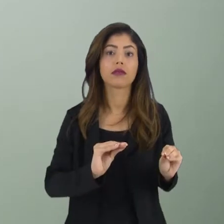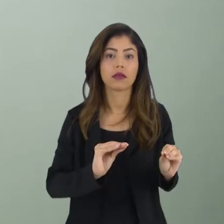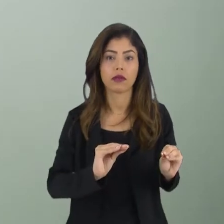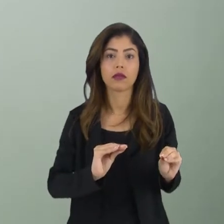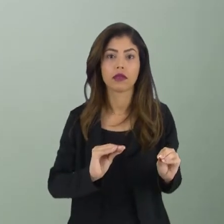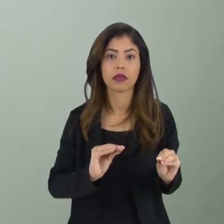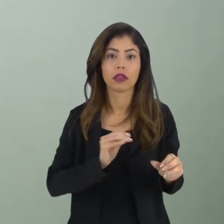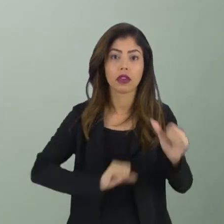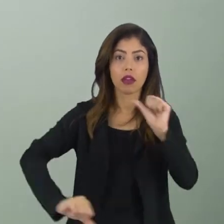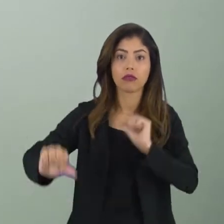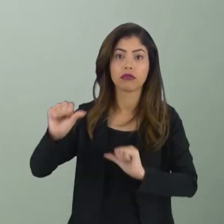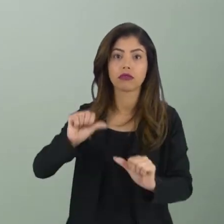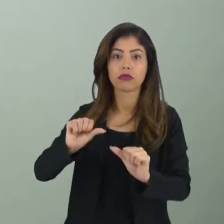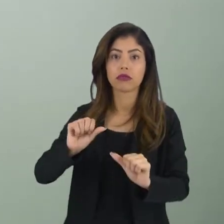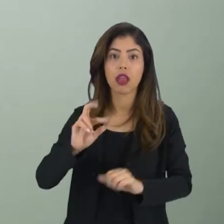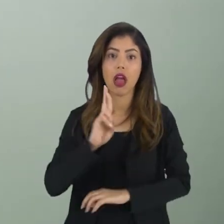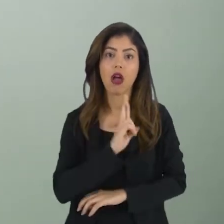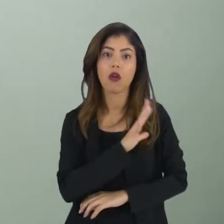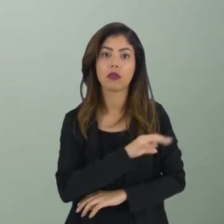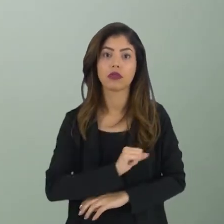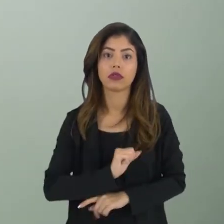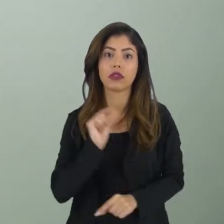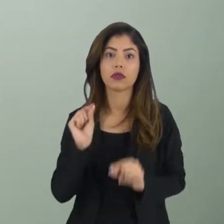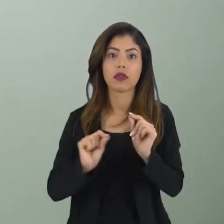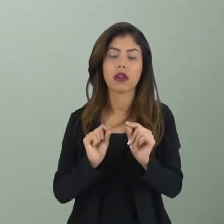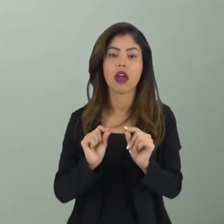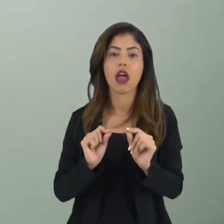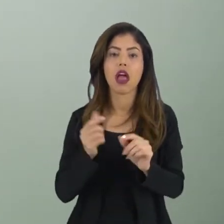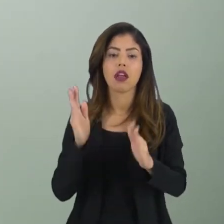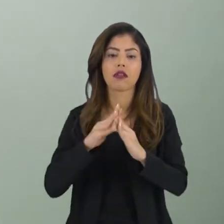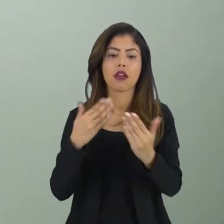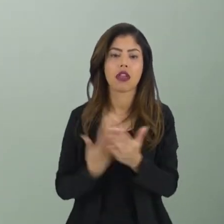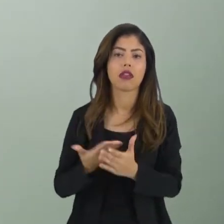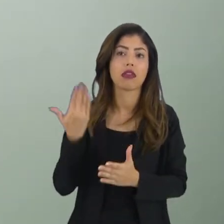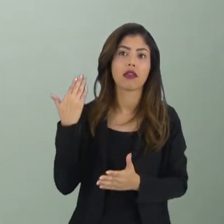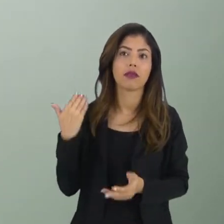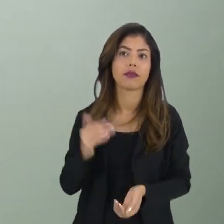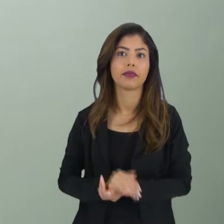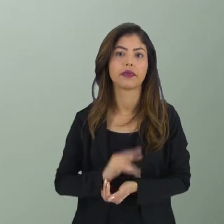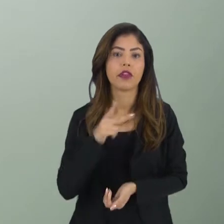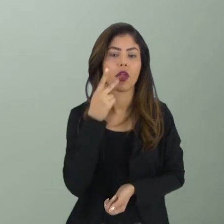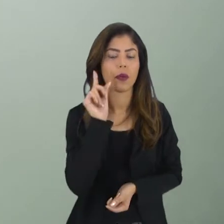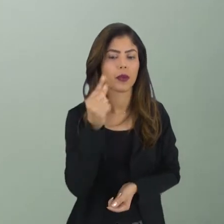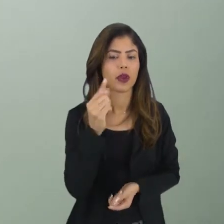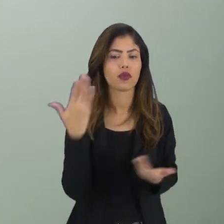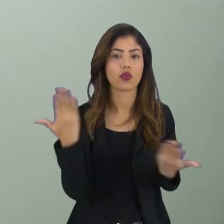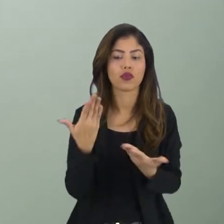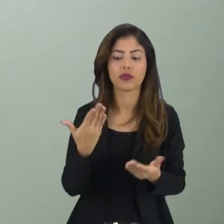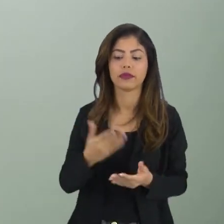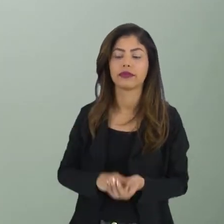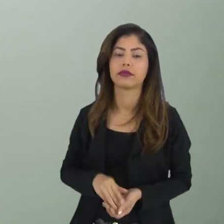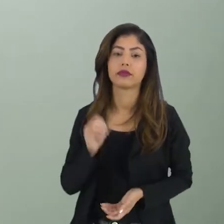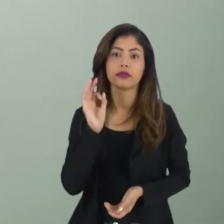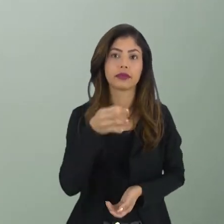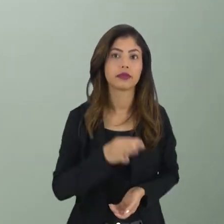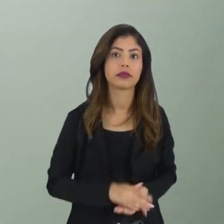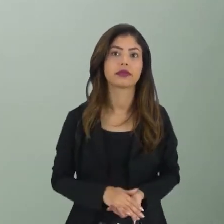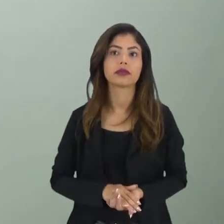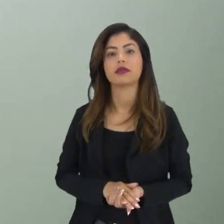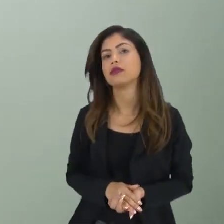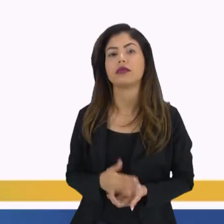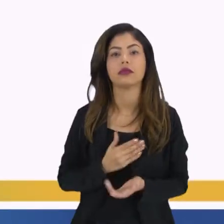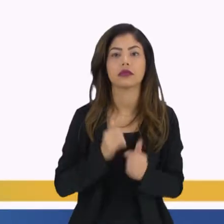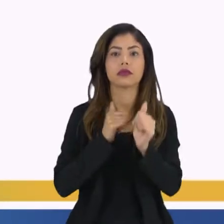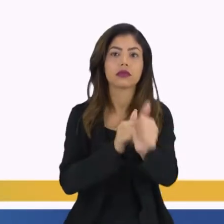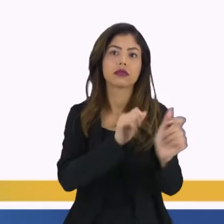se contrapor ao romantismo, tá? A escola literária anterior, mas nós vamos falar um pouquinho mais sobre isso também na aula de hoje, certo? Então acompanha comigo